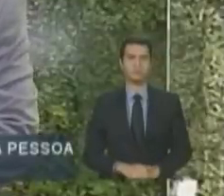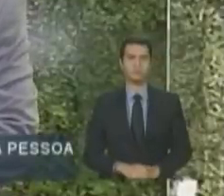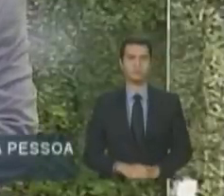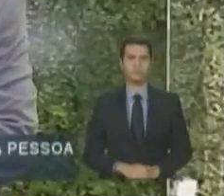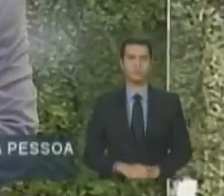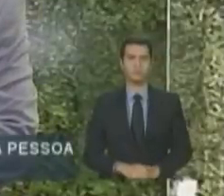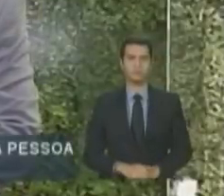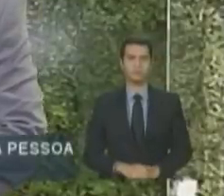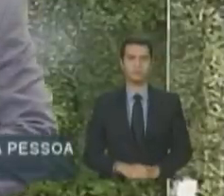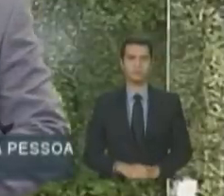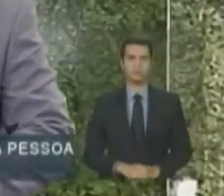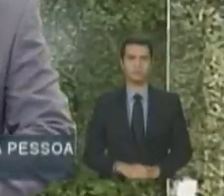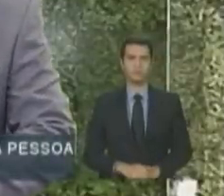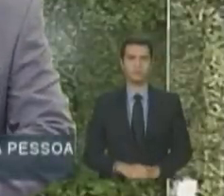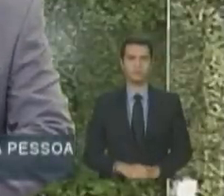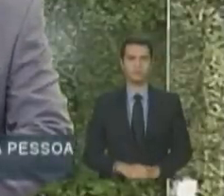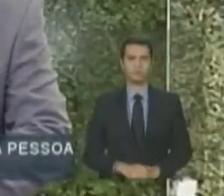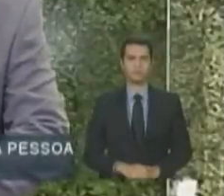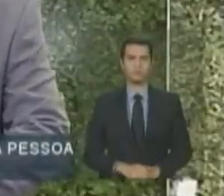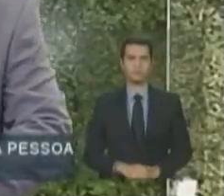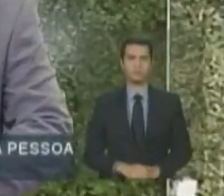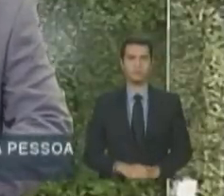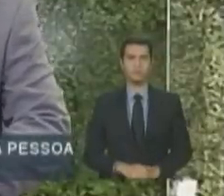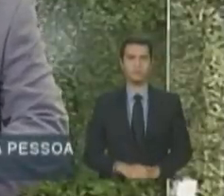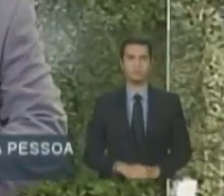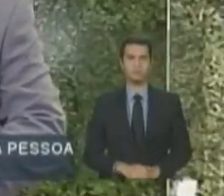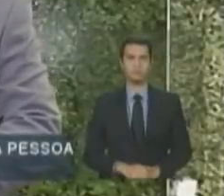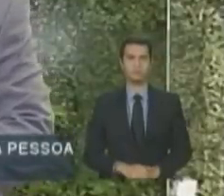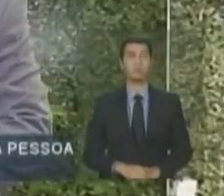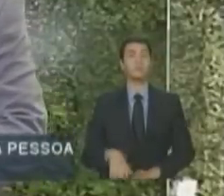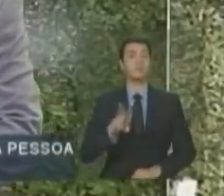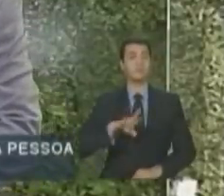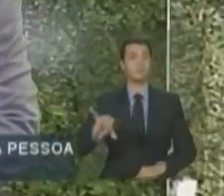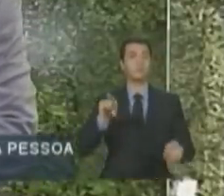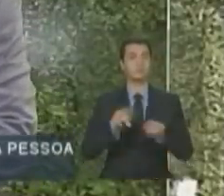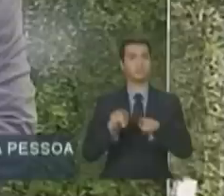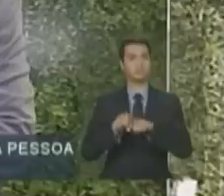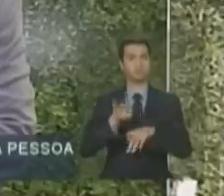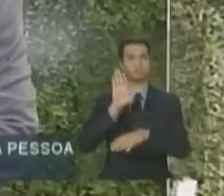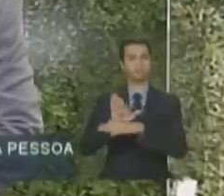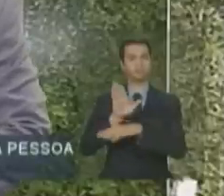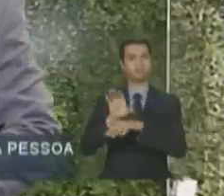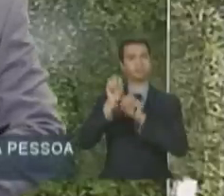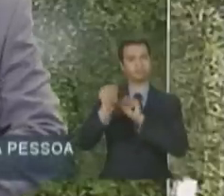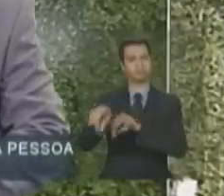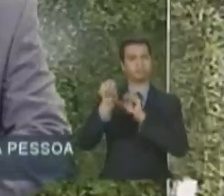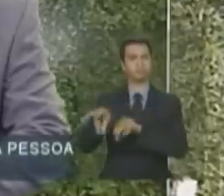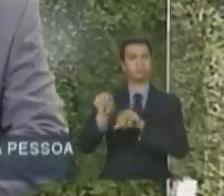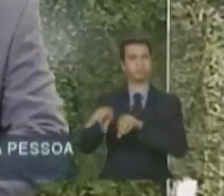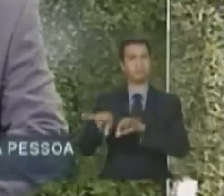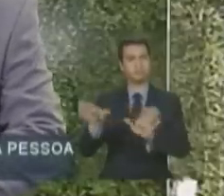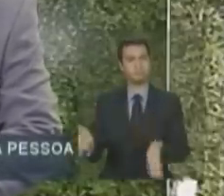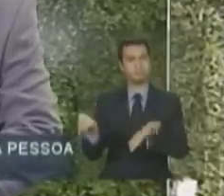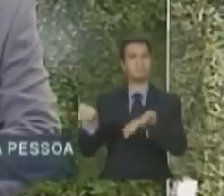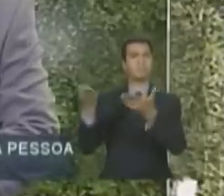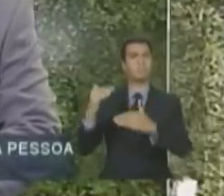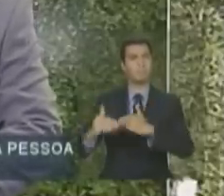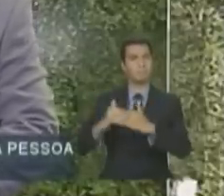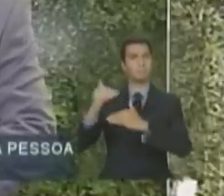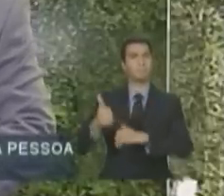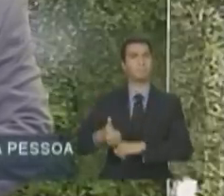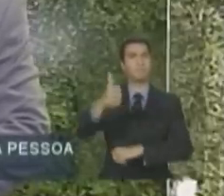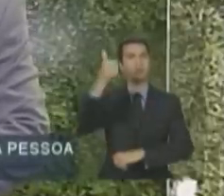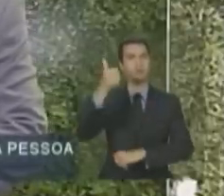A qualificação das oficinas de órtese e prótese existentes, veja só, qualificação